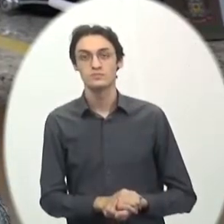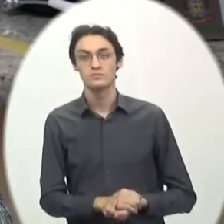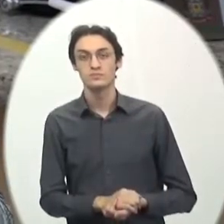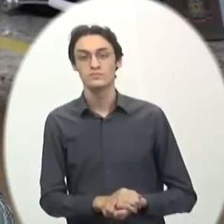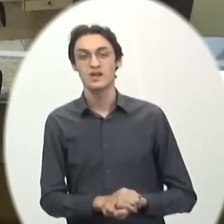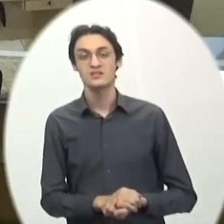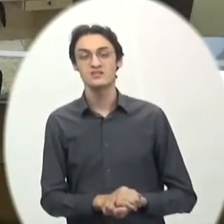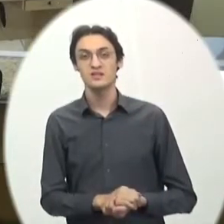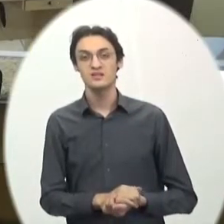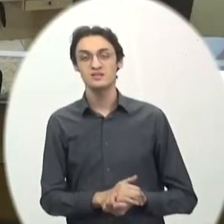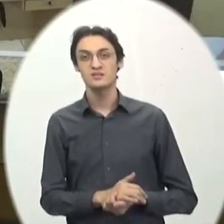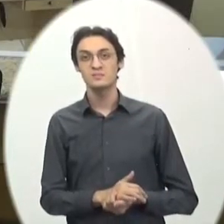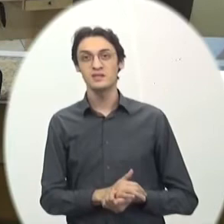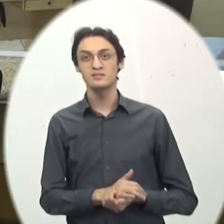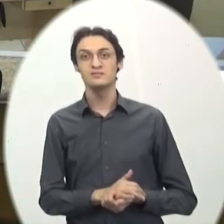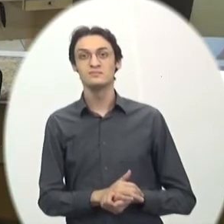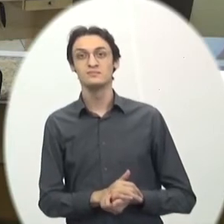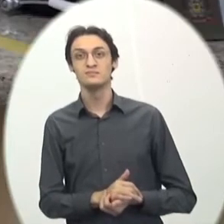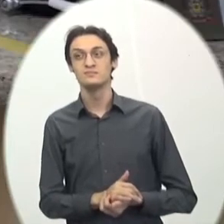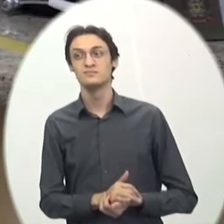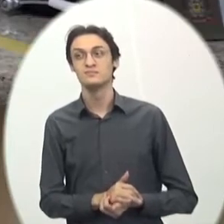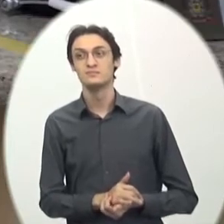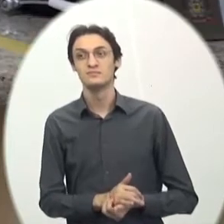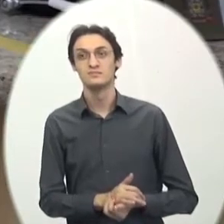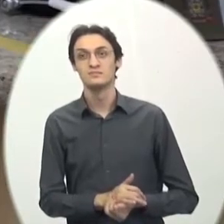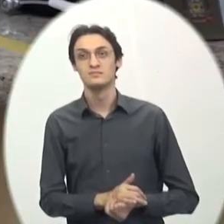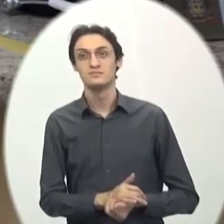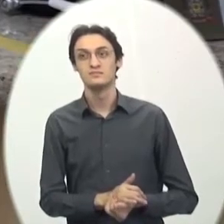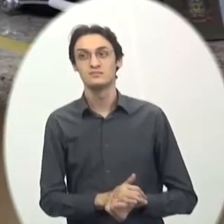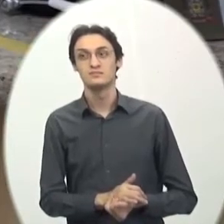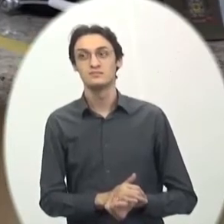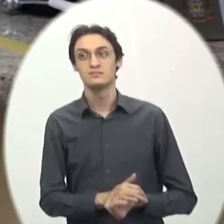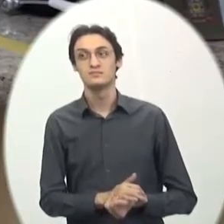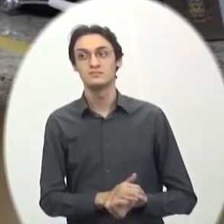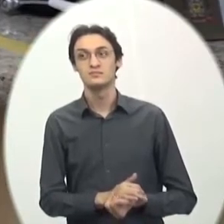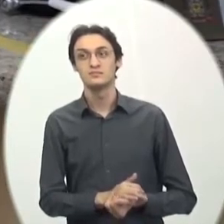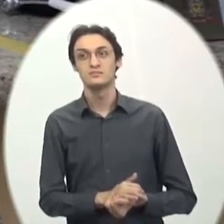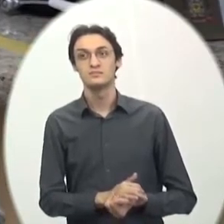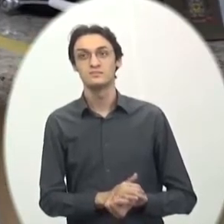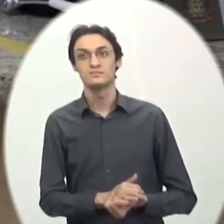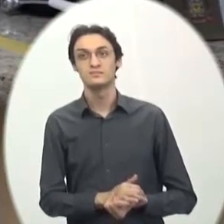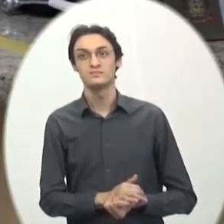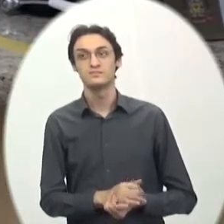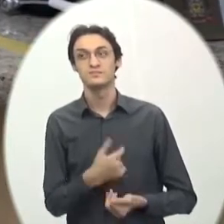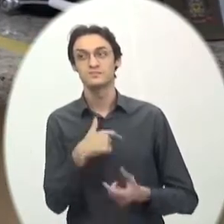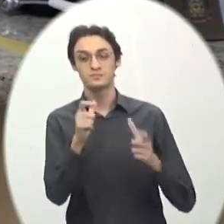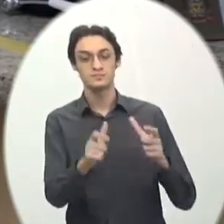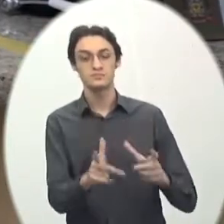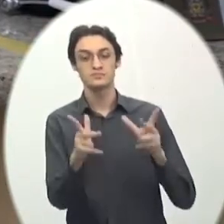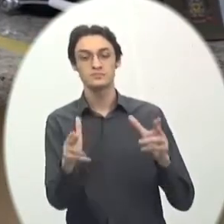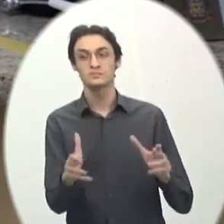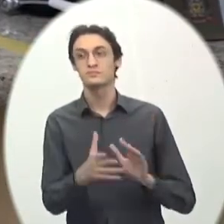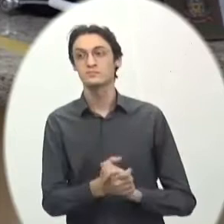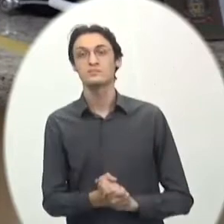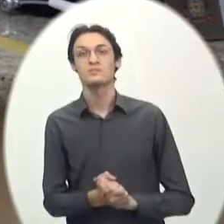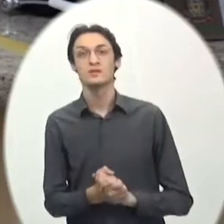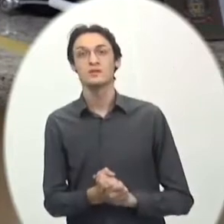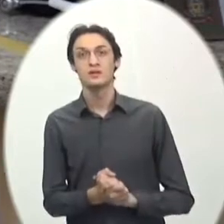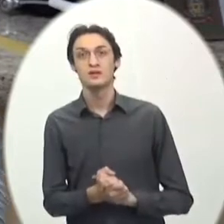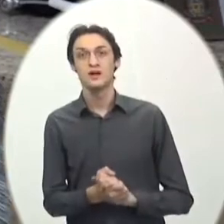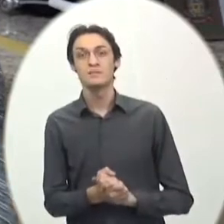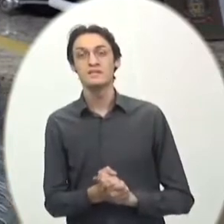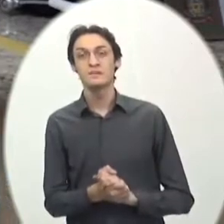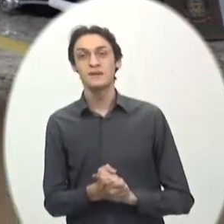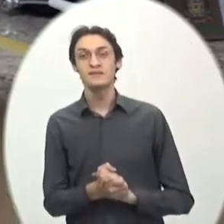ambulância básica é a mesma base da ambulância do SAMU, por coincidência. Mesmo local. Mesmo local. Aqui. Mesma